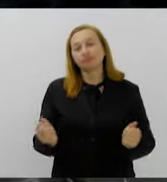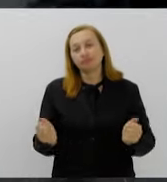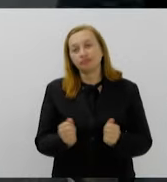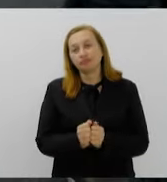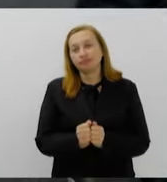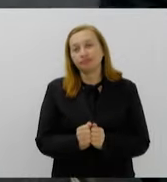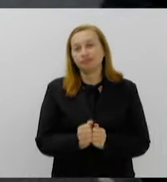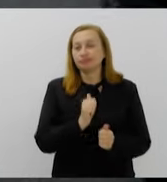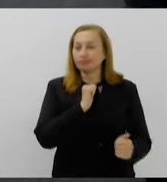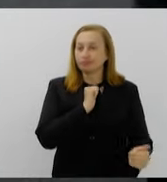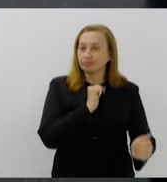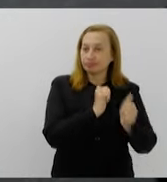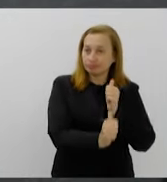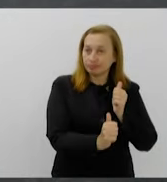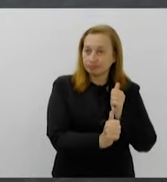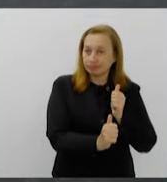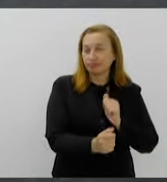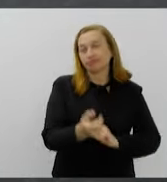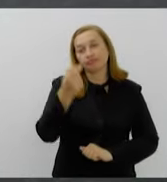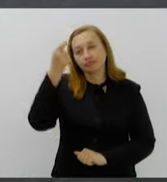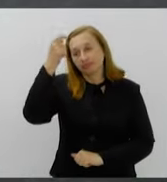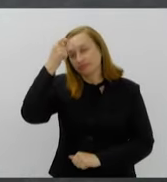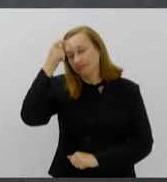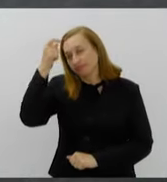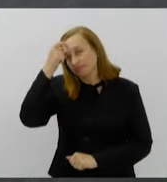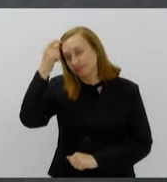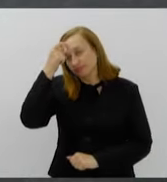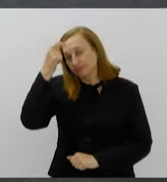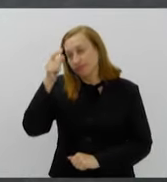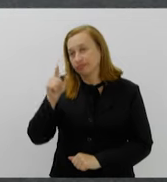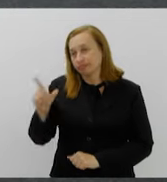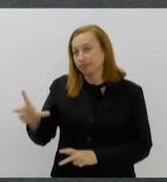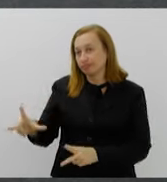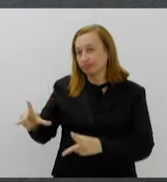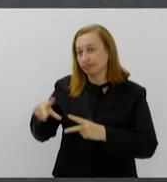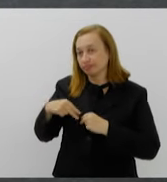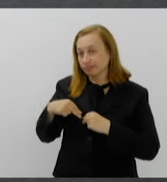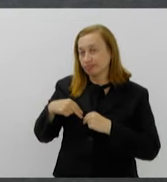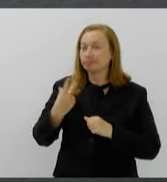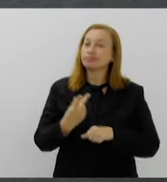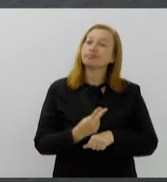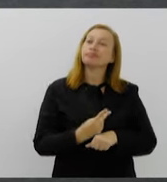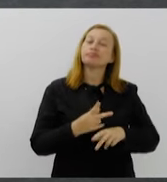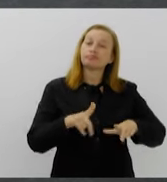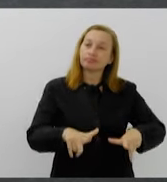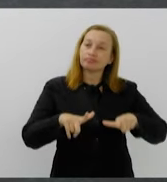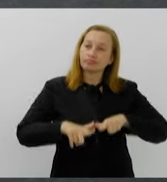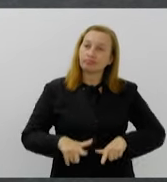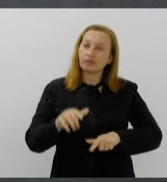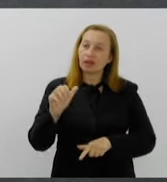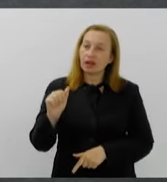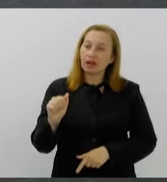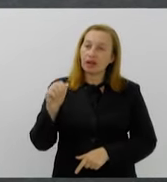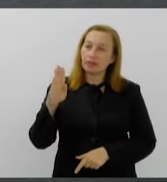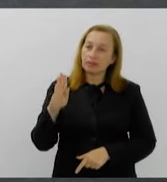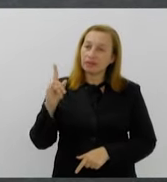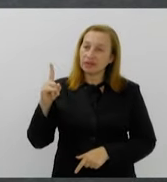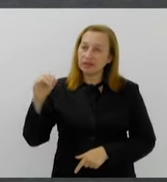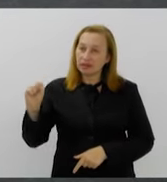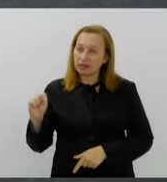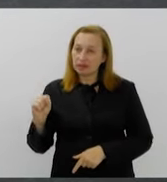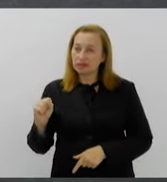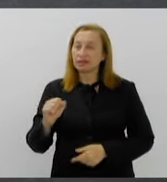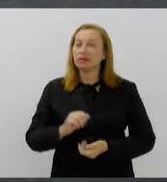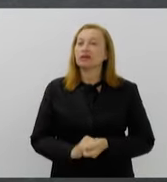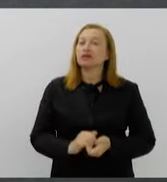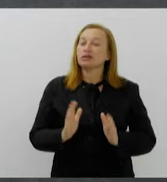o esporte com a consciência Portanto ele merece o diploma AB Dias do Nascimento que nesse momento